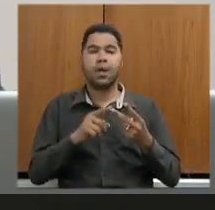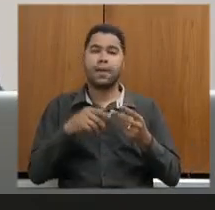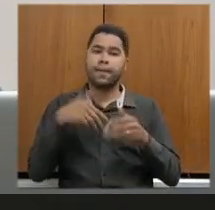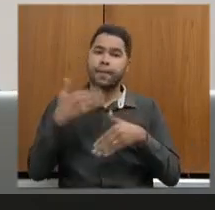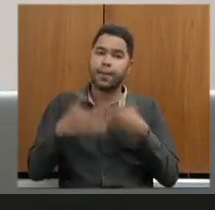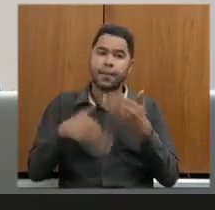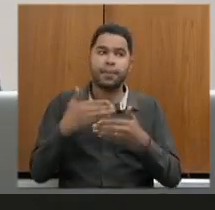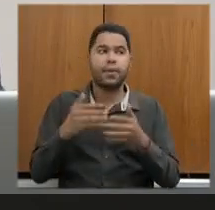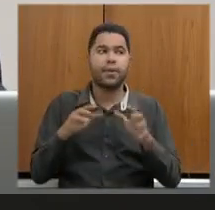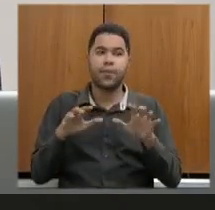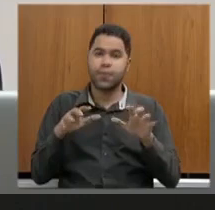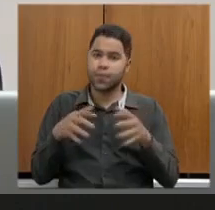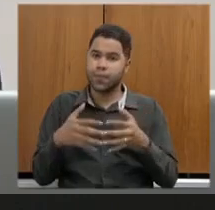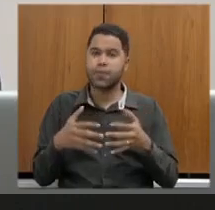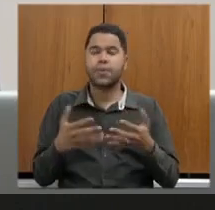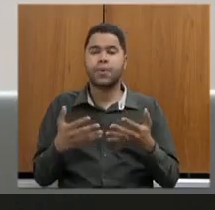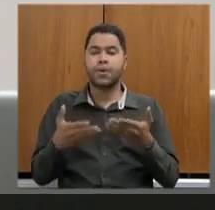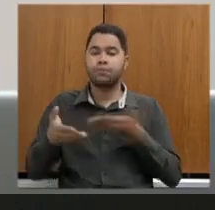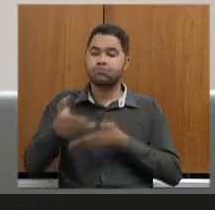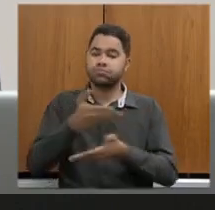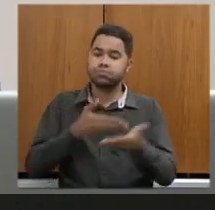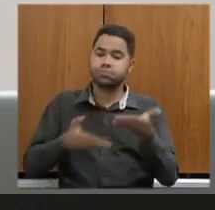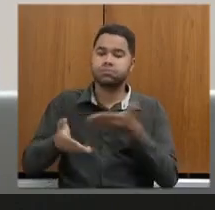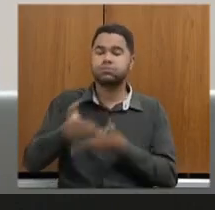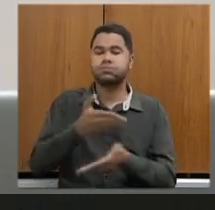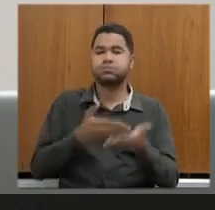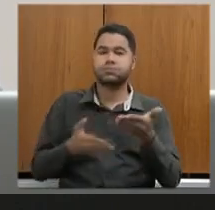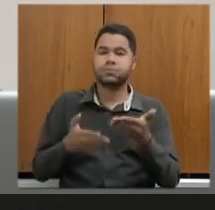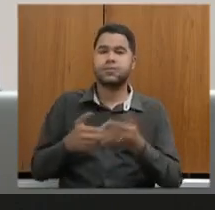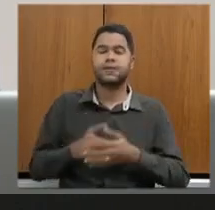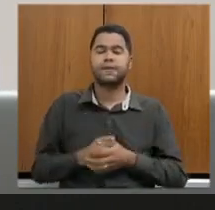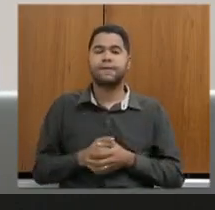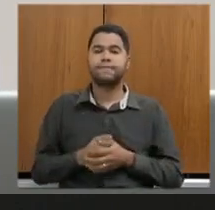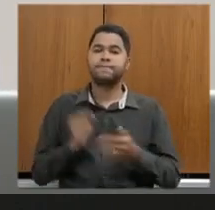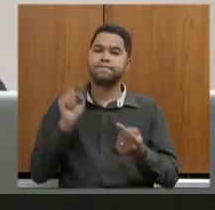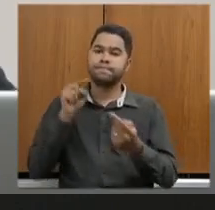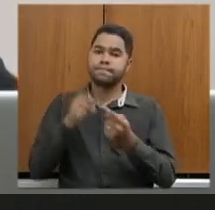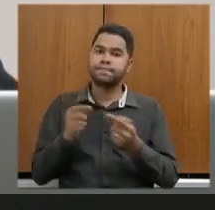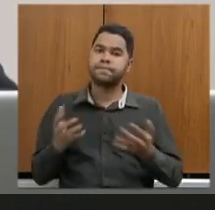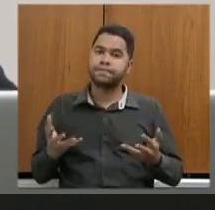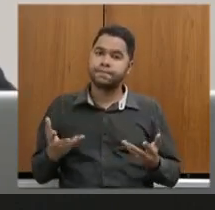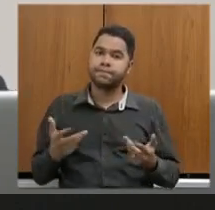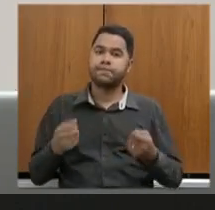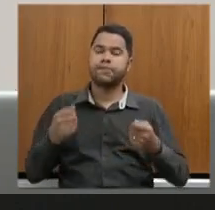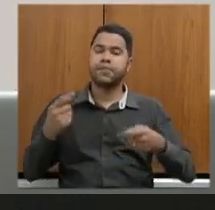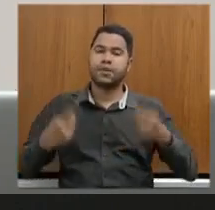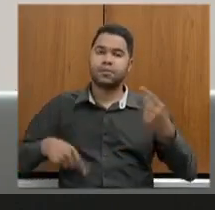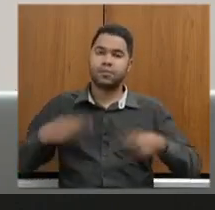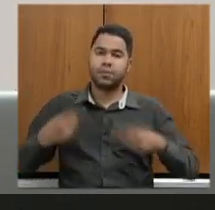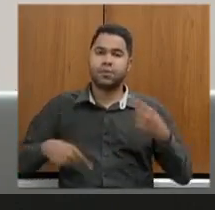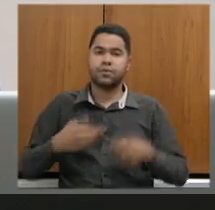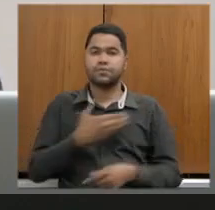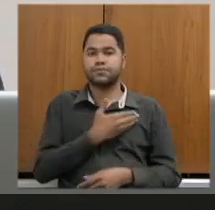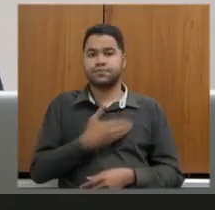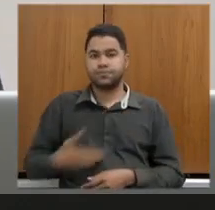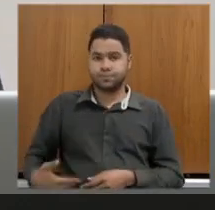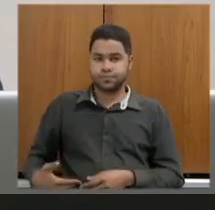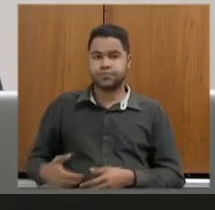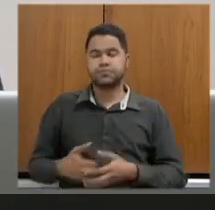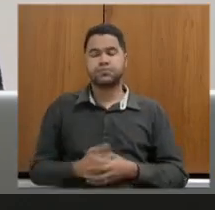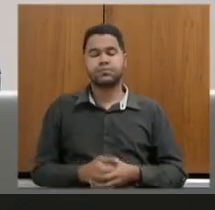operações conjunto troca de informações com vistas ao aprimoramento da política estadual de Segurança Pública